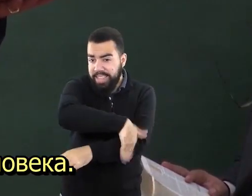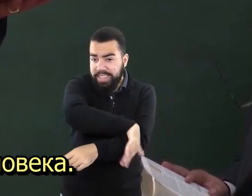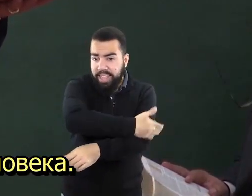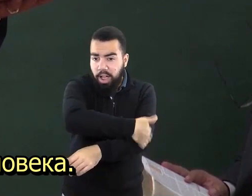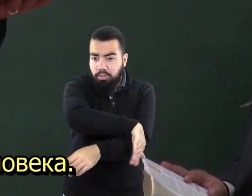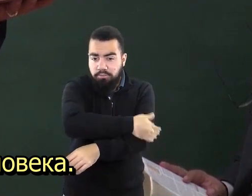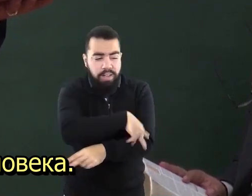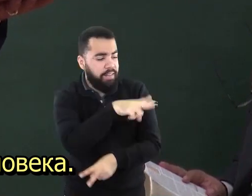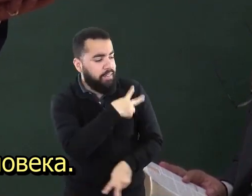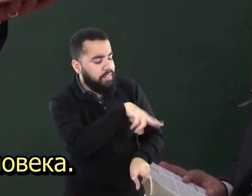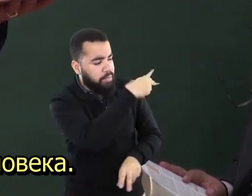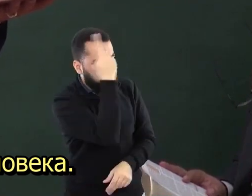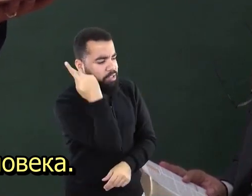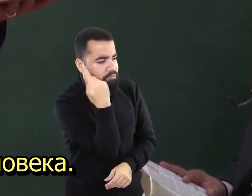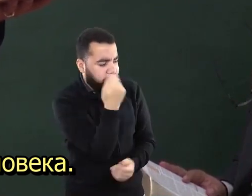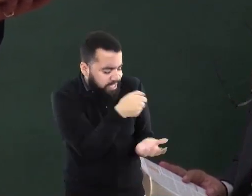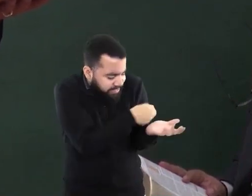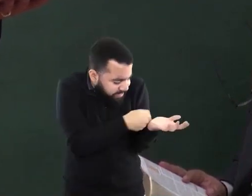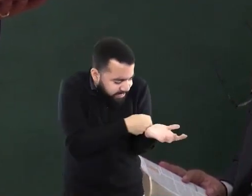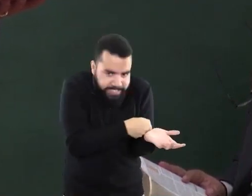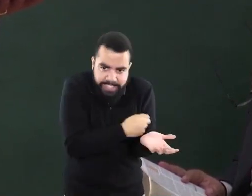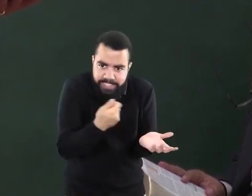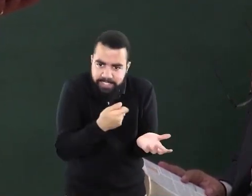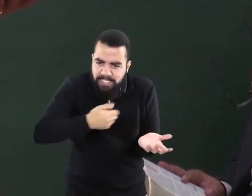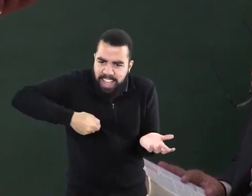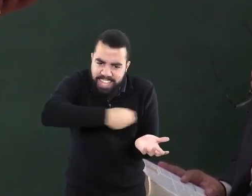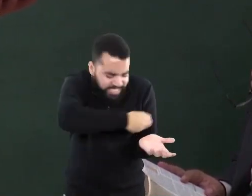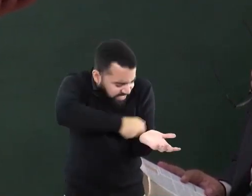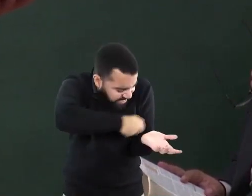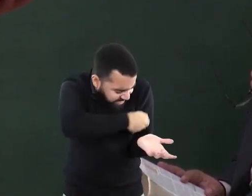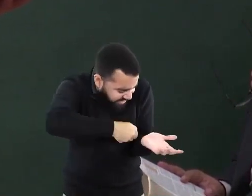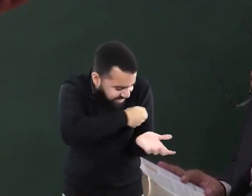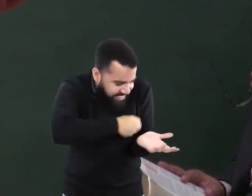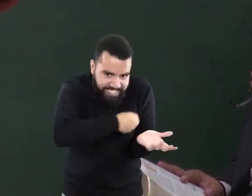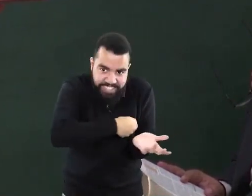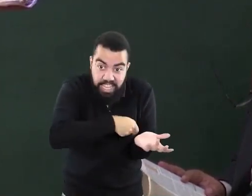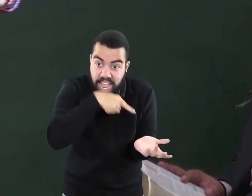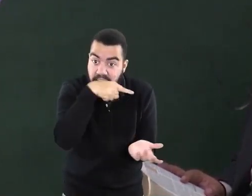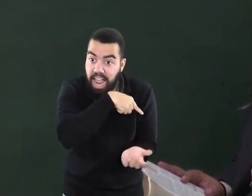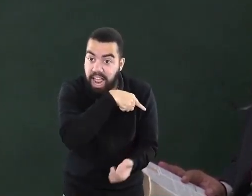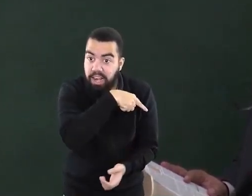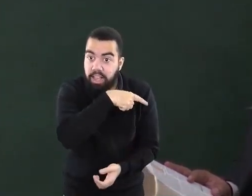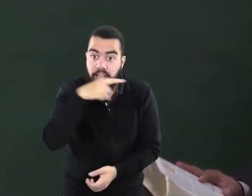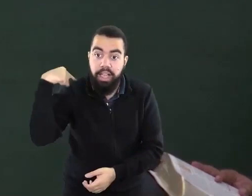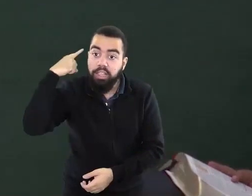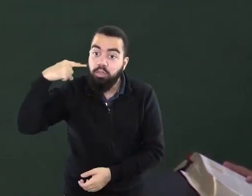saber, interna essa pessoa. Ela não está bem na cabeça.